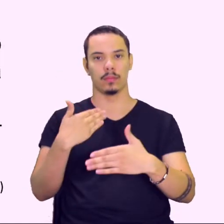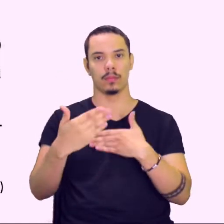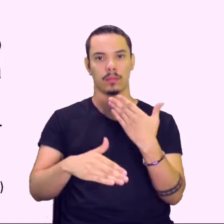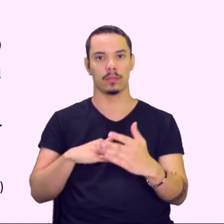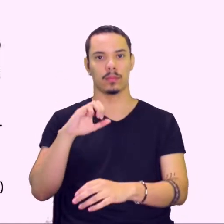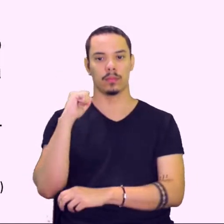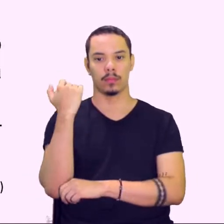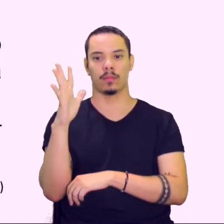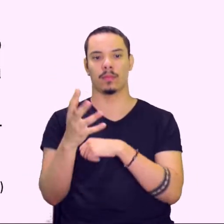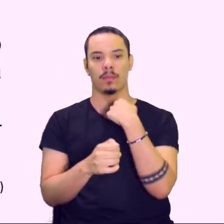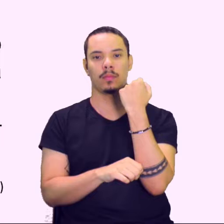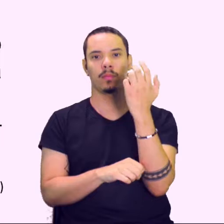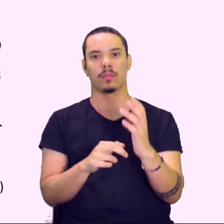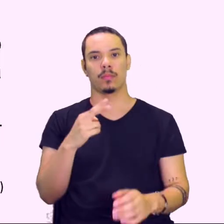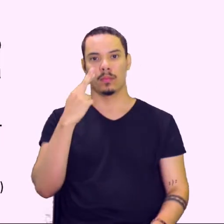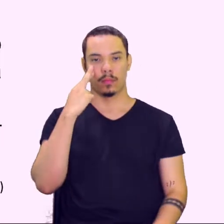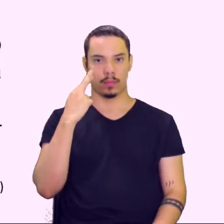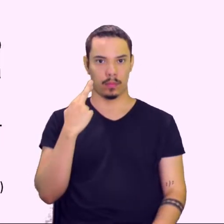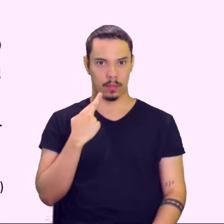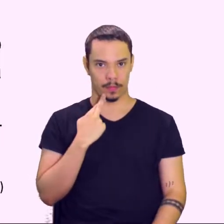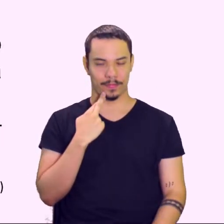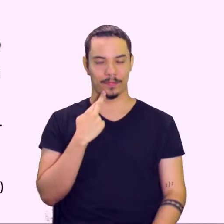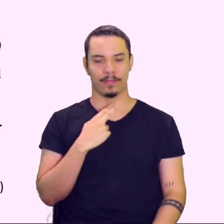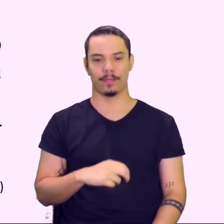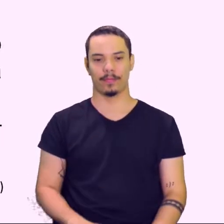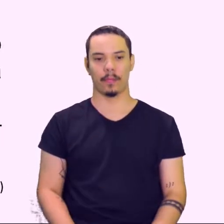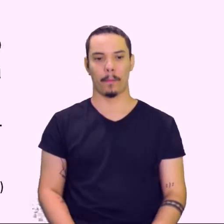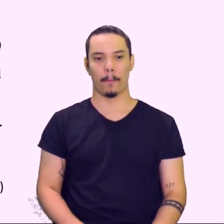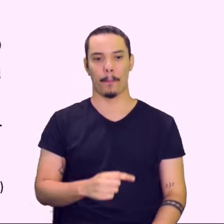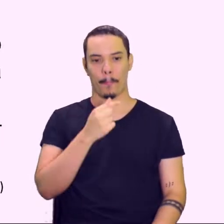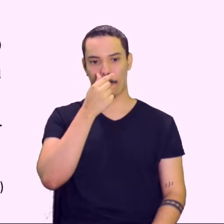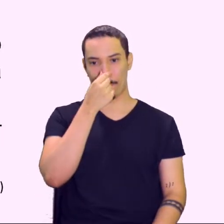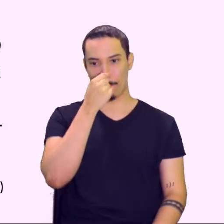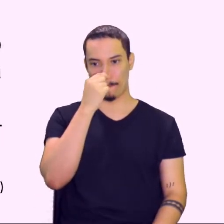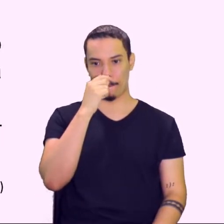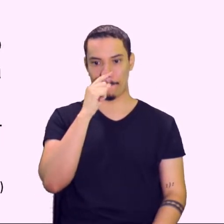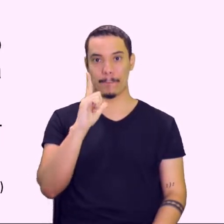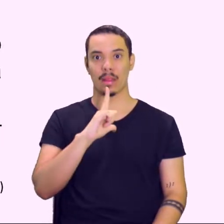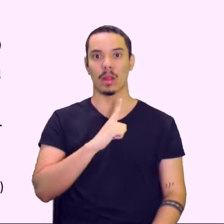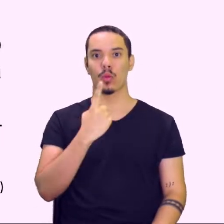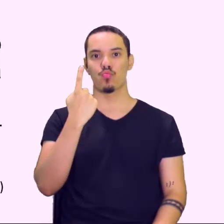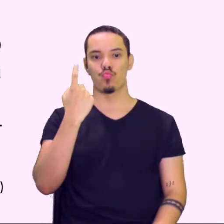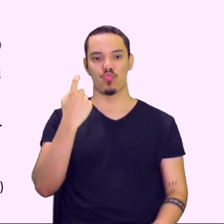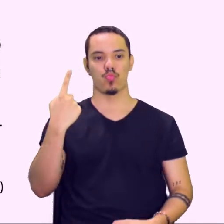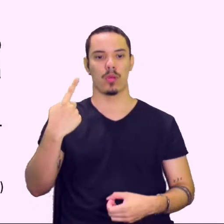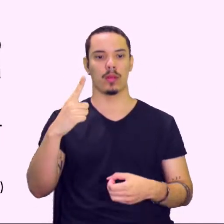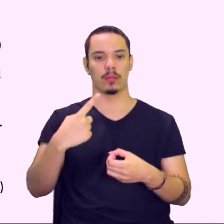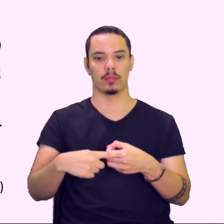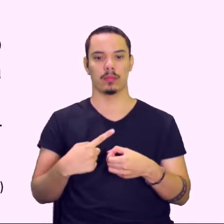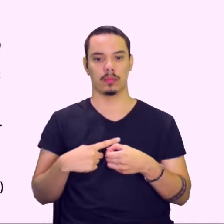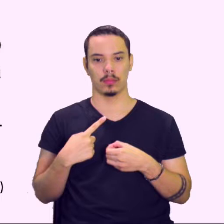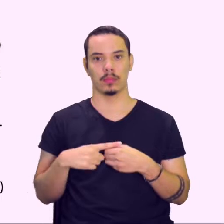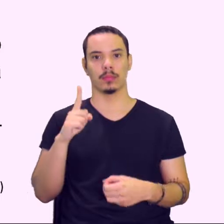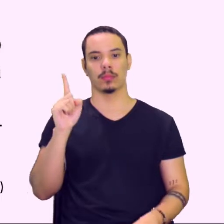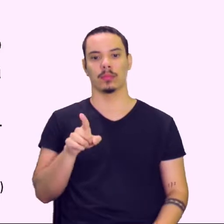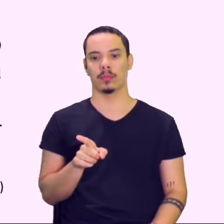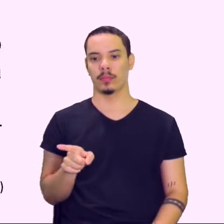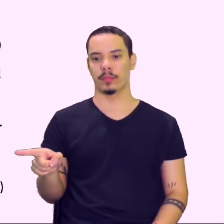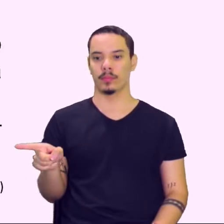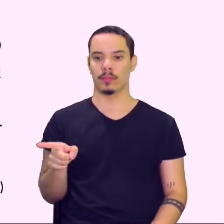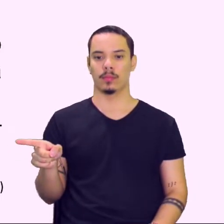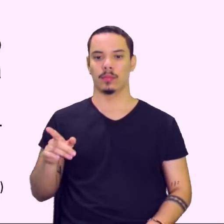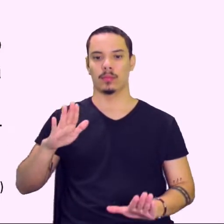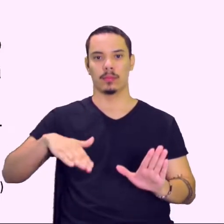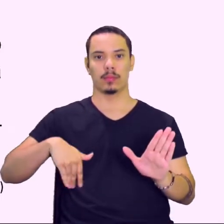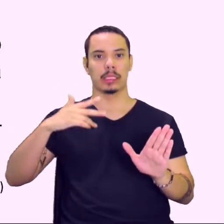Desenvolvimento Ambiental do Estado de Rondônia. E uma municipal, o Parque Natural de Porto Velho, de